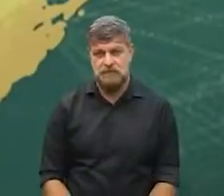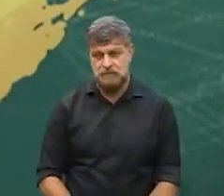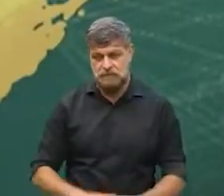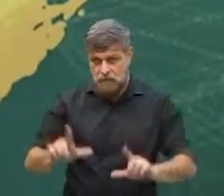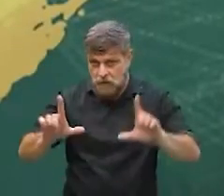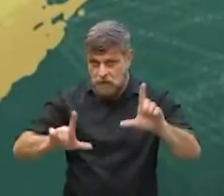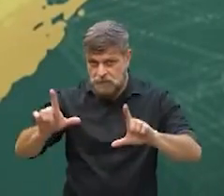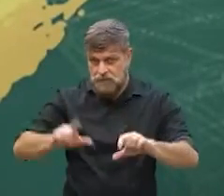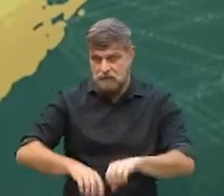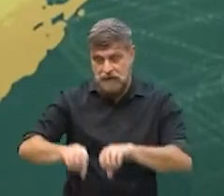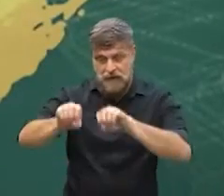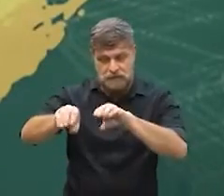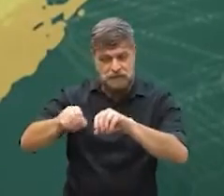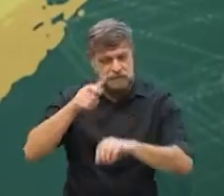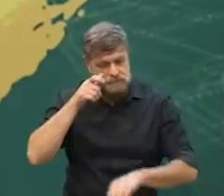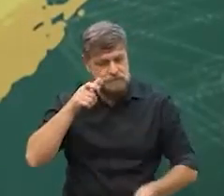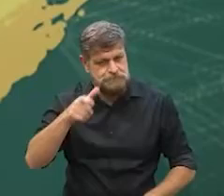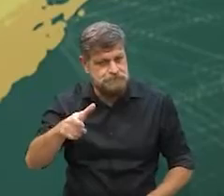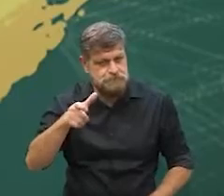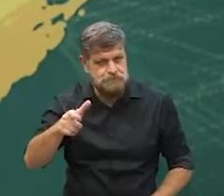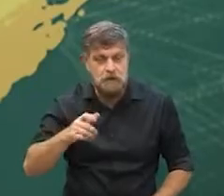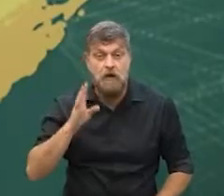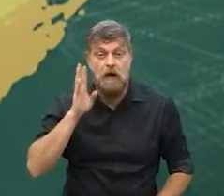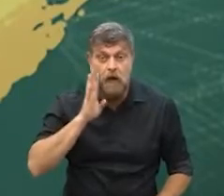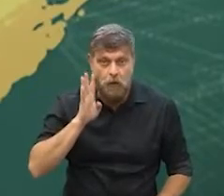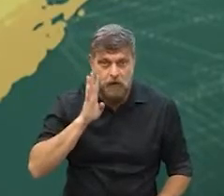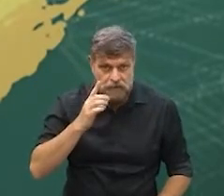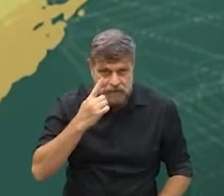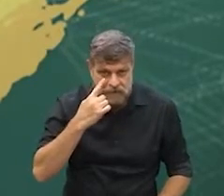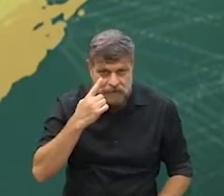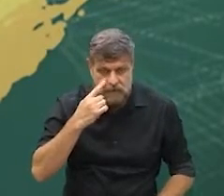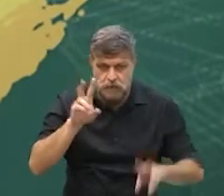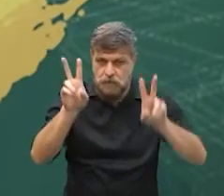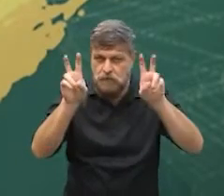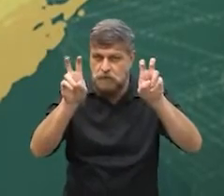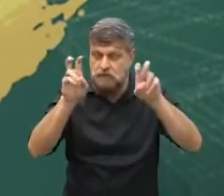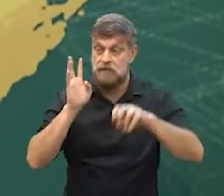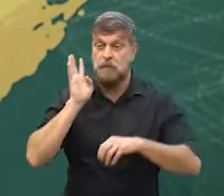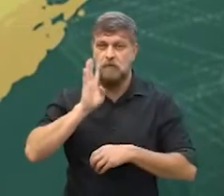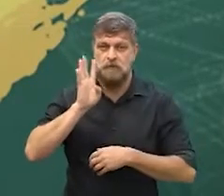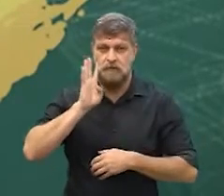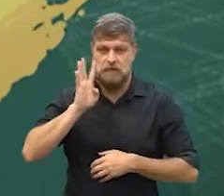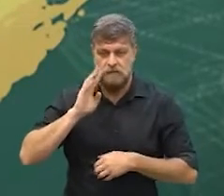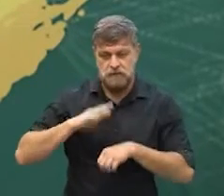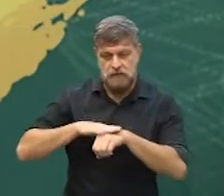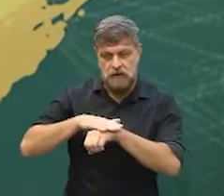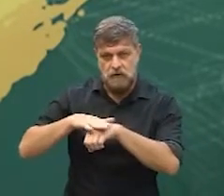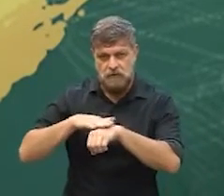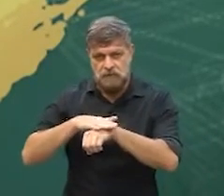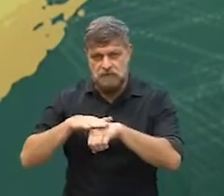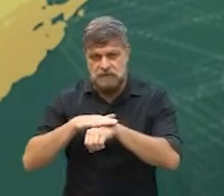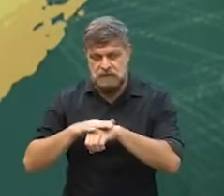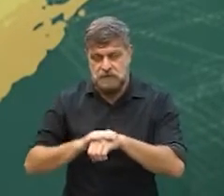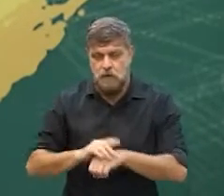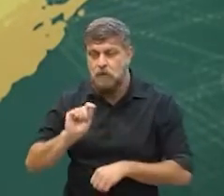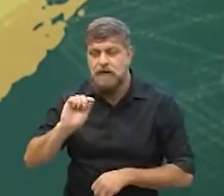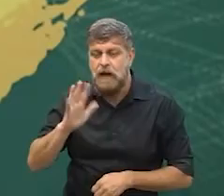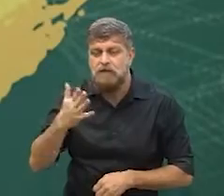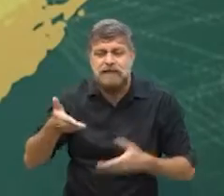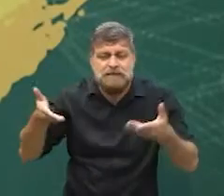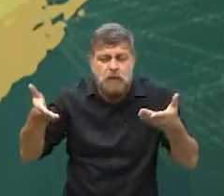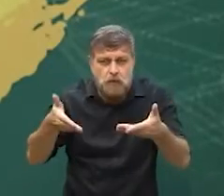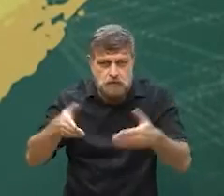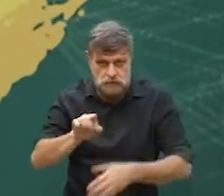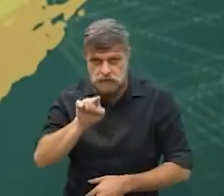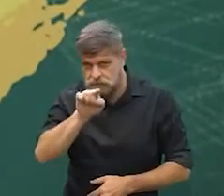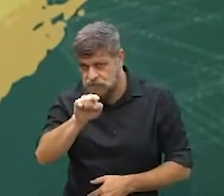Bom, é o quadro de Olho na Educação e olha só que bacana, hoje um assunto muito legal, a gente vai falar sobre atualidades.